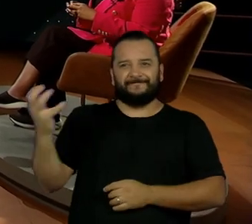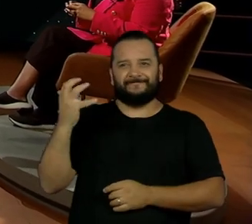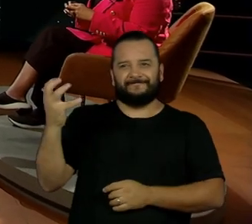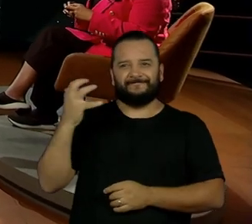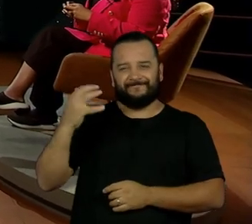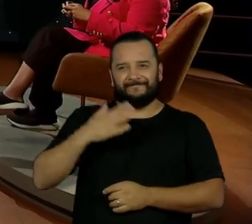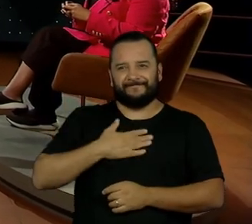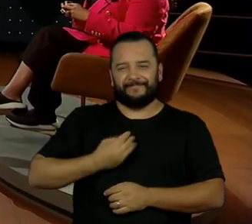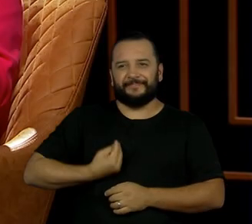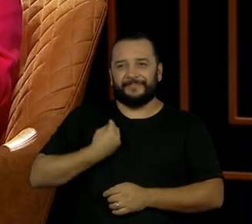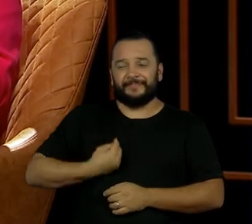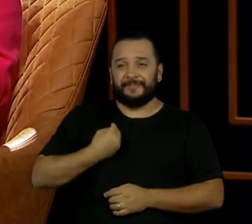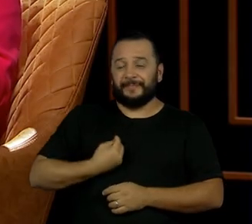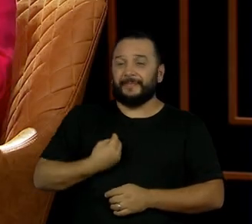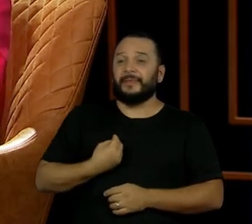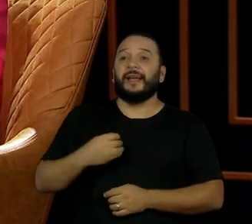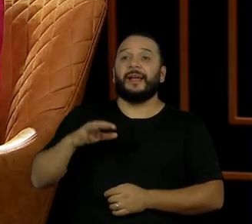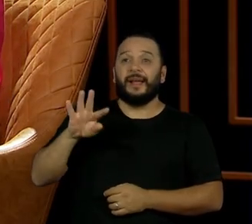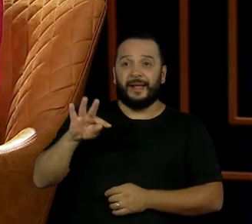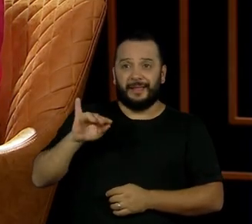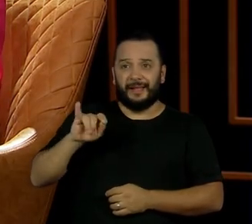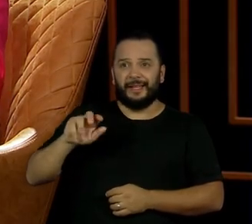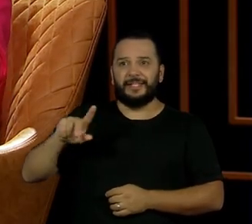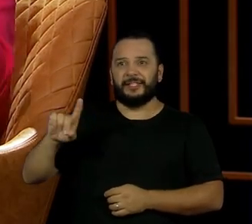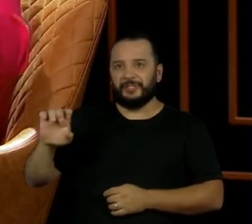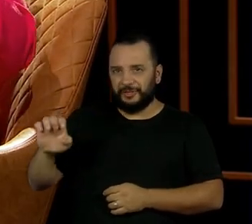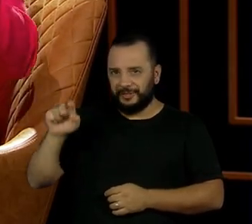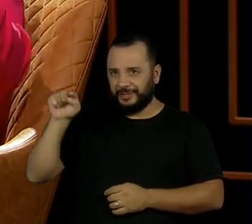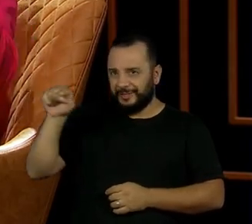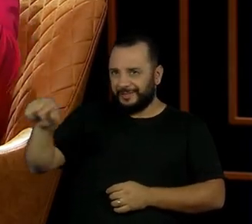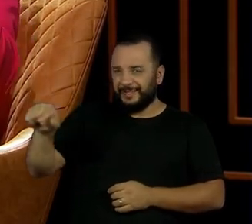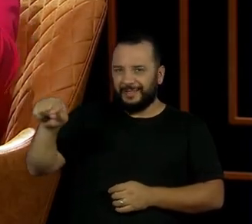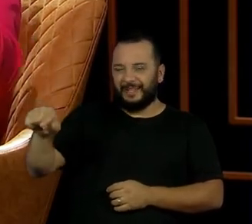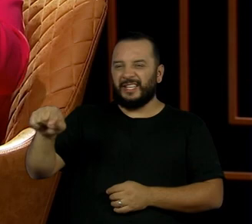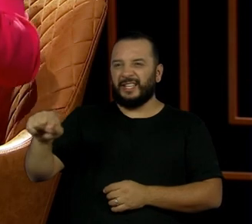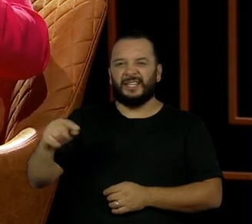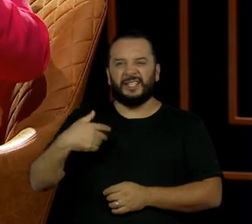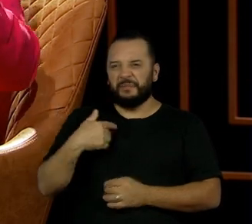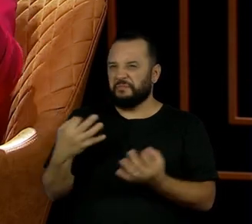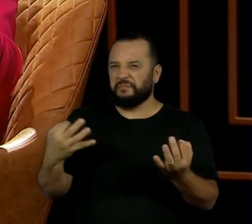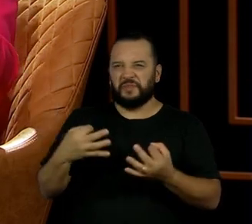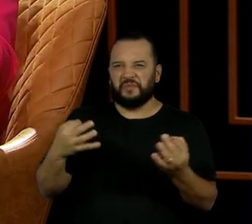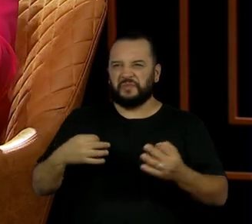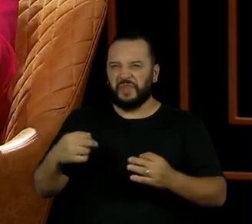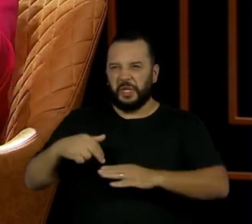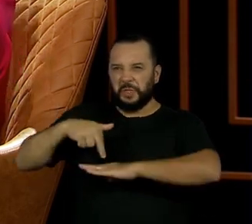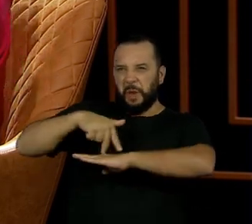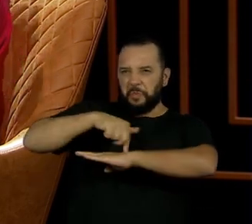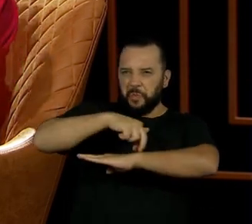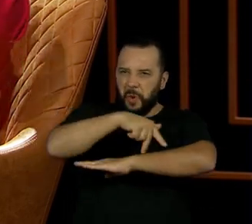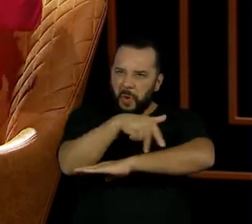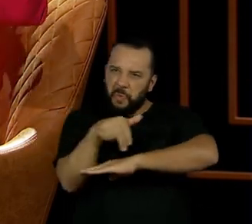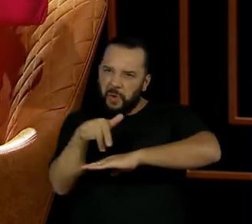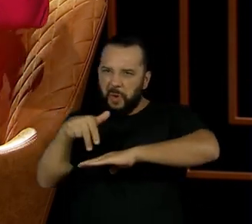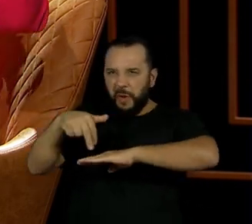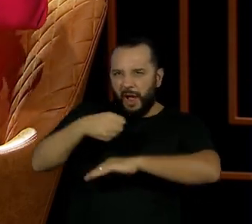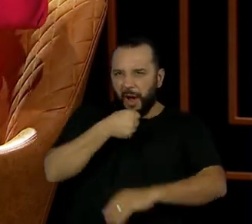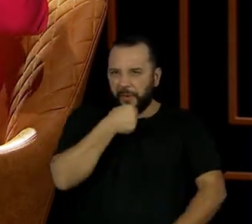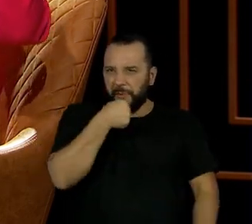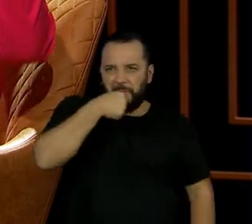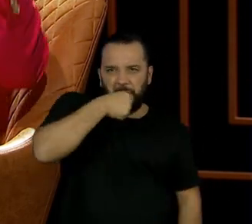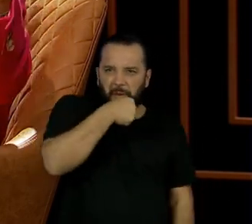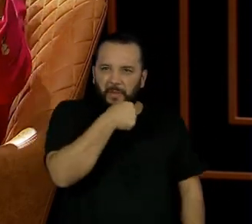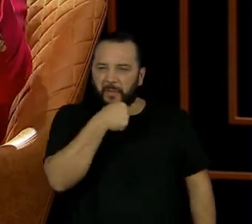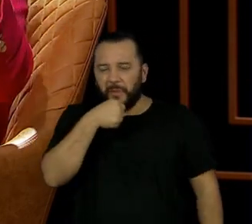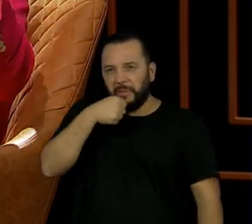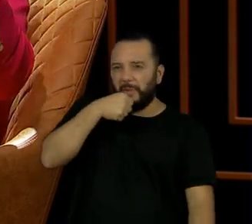uma ele tem um domínio de palco de gente ele tem uma energia